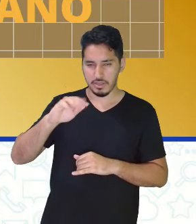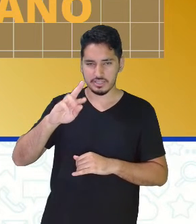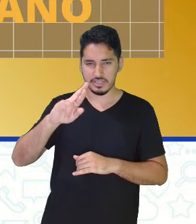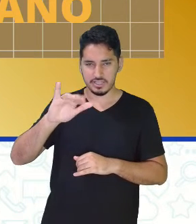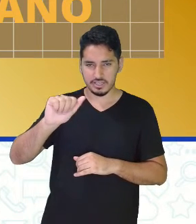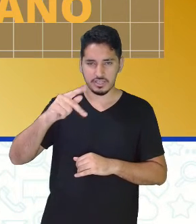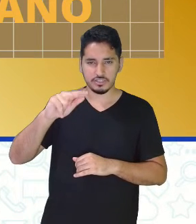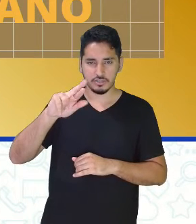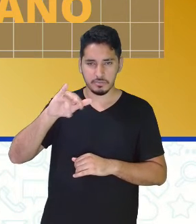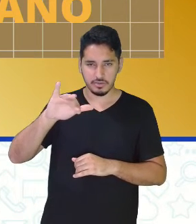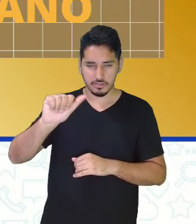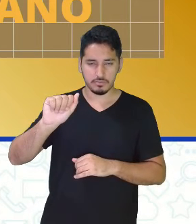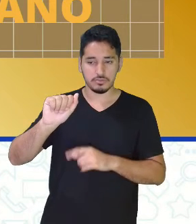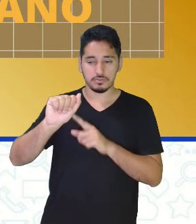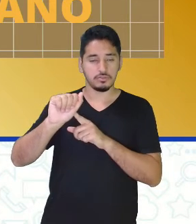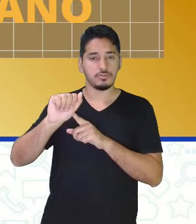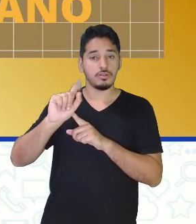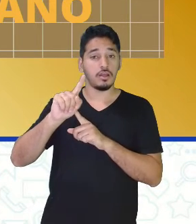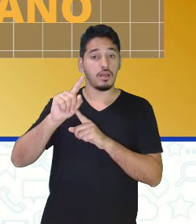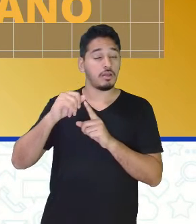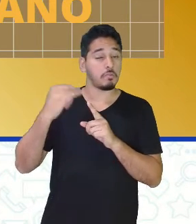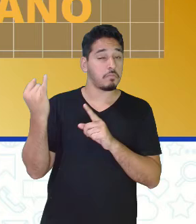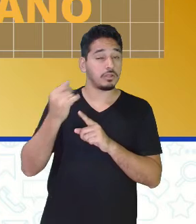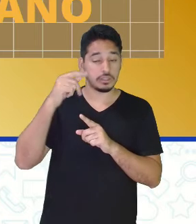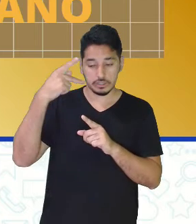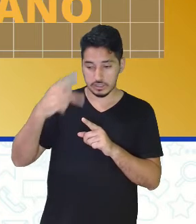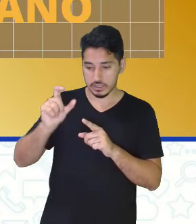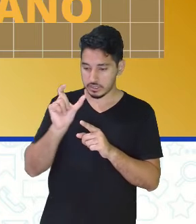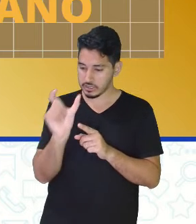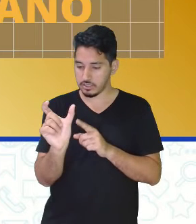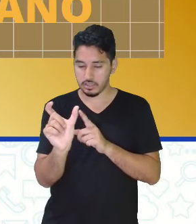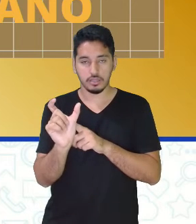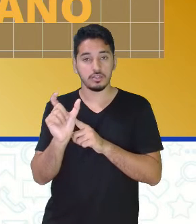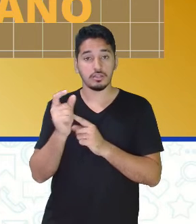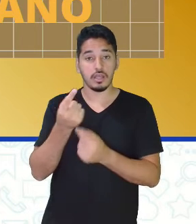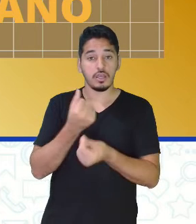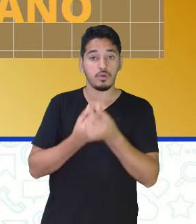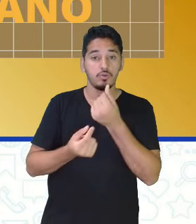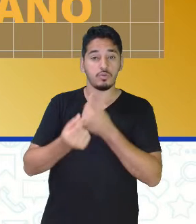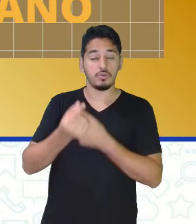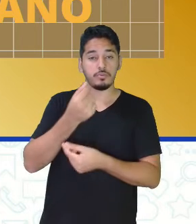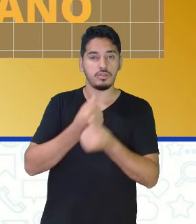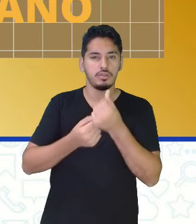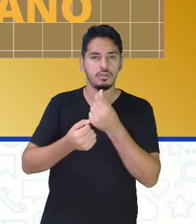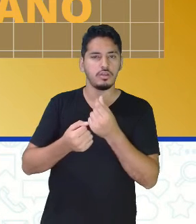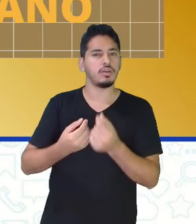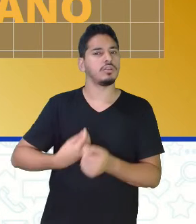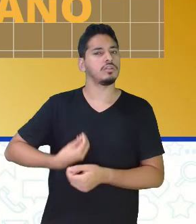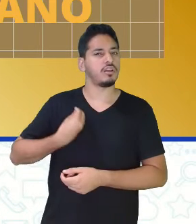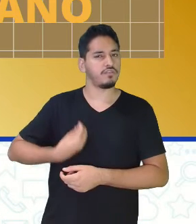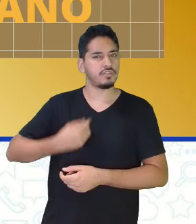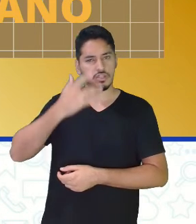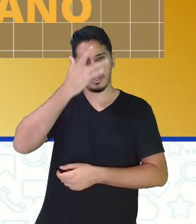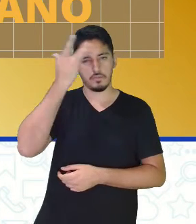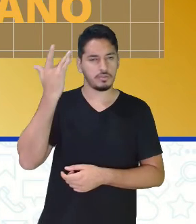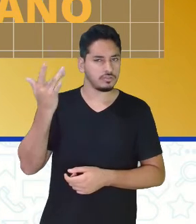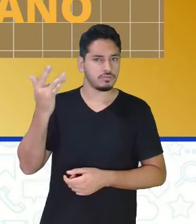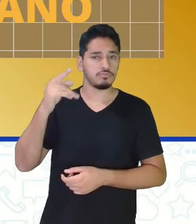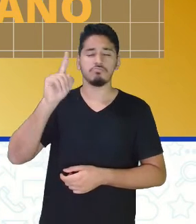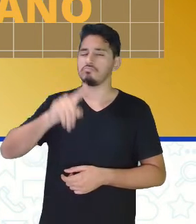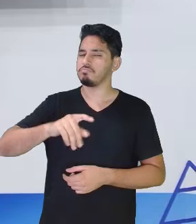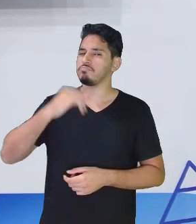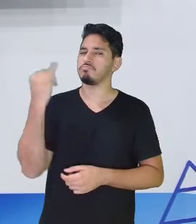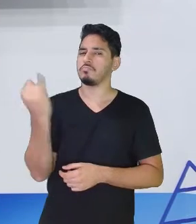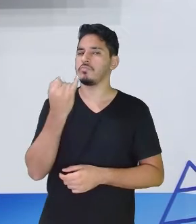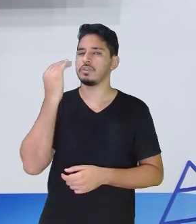matérias-primas, seus tipos e a importância dela na economia e na vida das pessoas? Então, é muito importante a gente